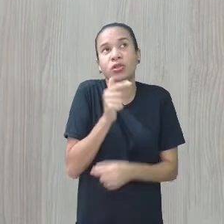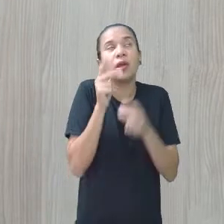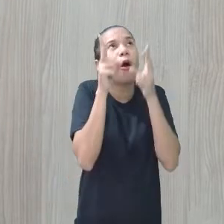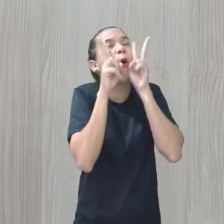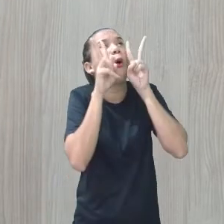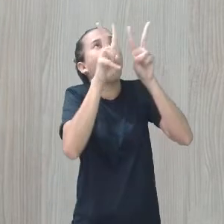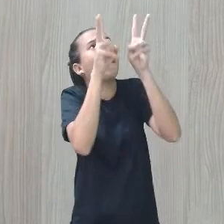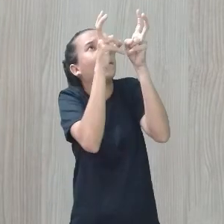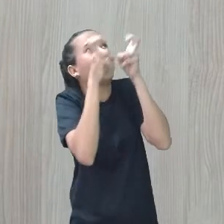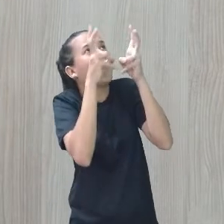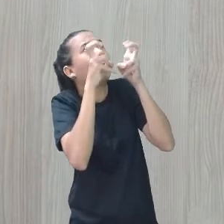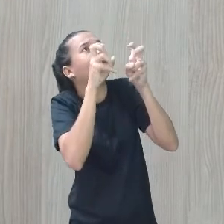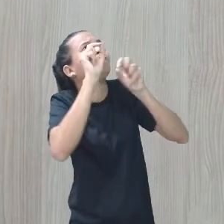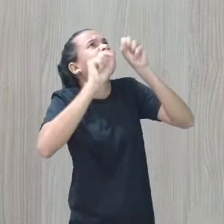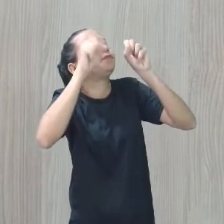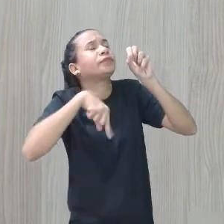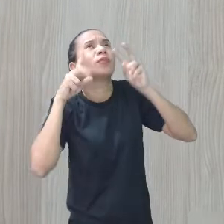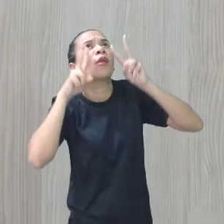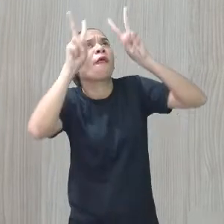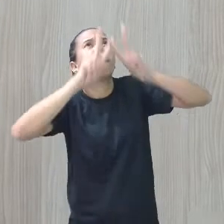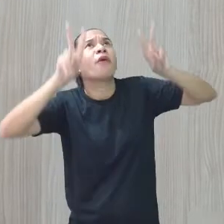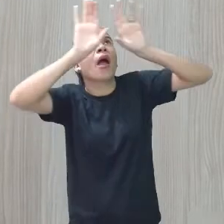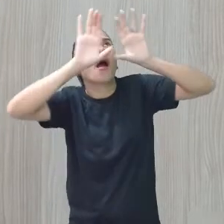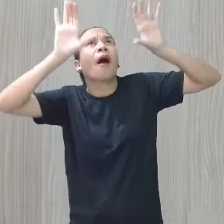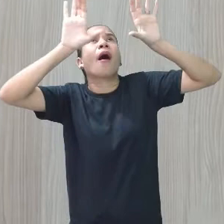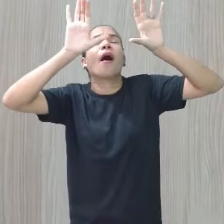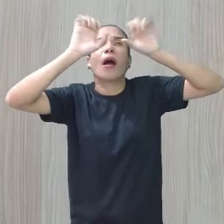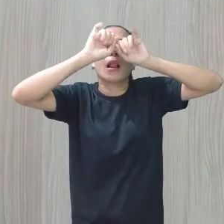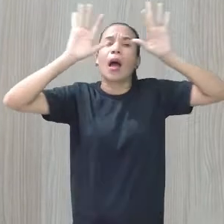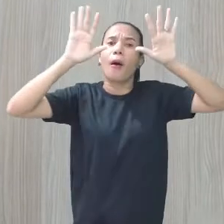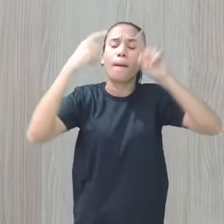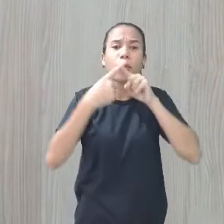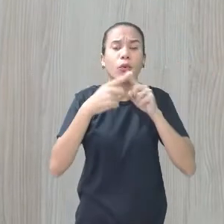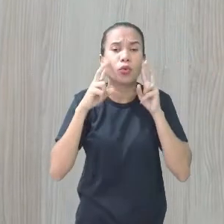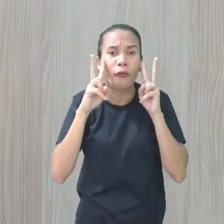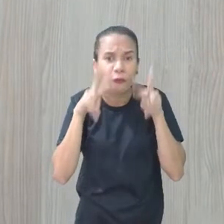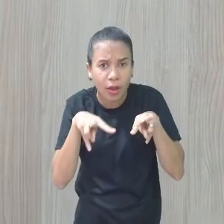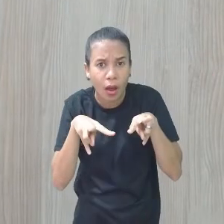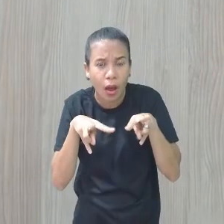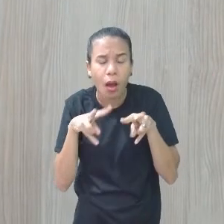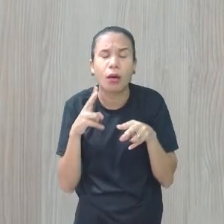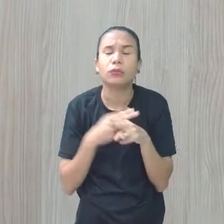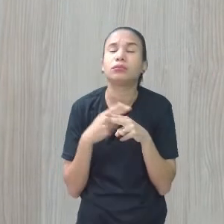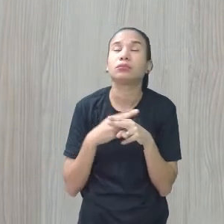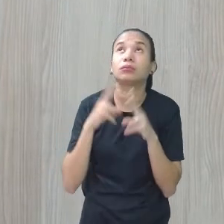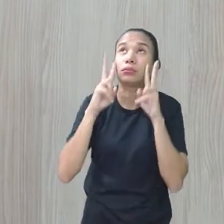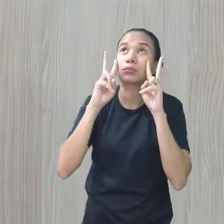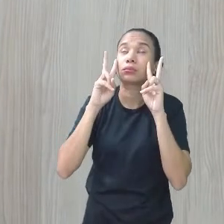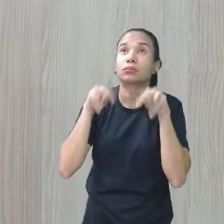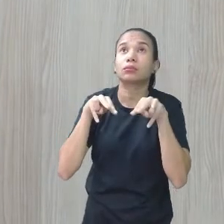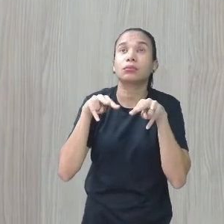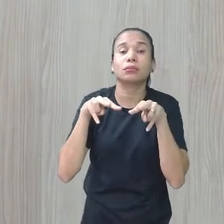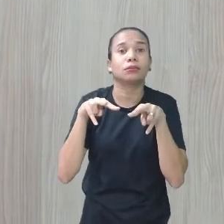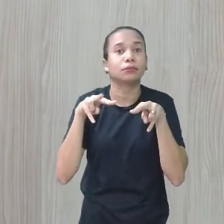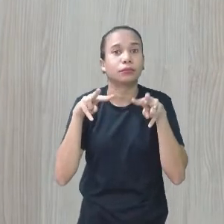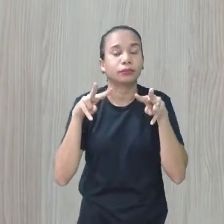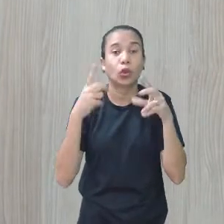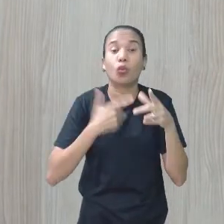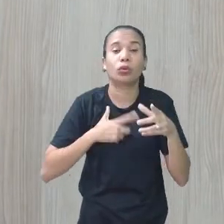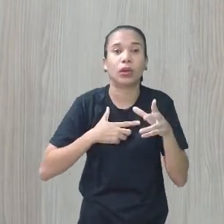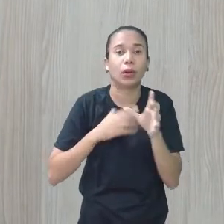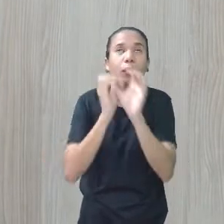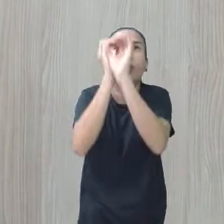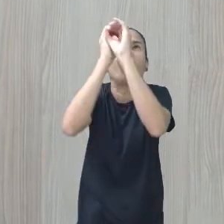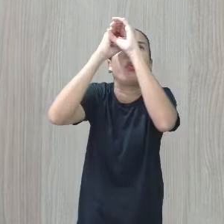identificar realmente o que era visível, porque muitas vezes ele só era visível a olho nu. E sabemos que precisamos de